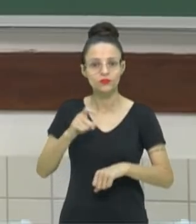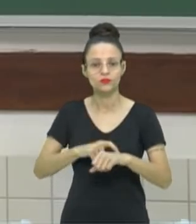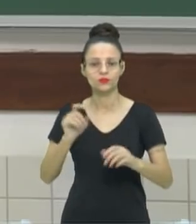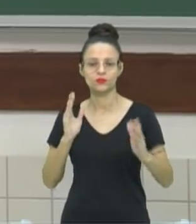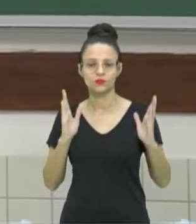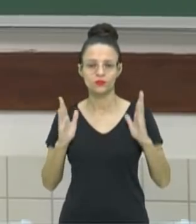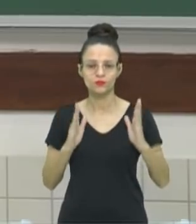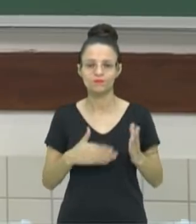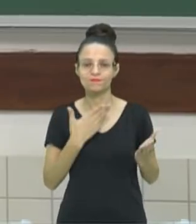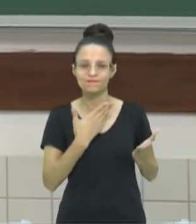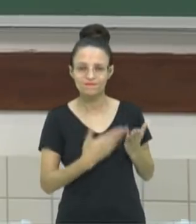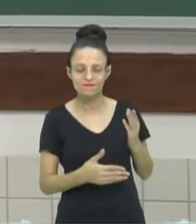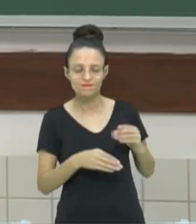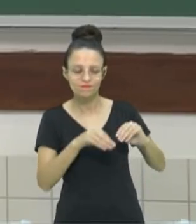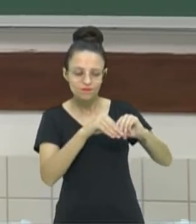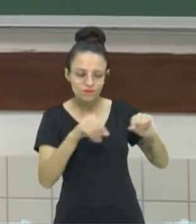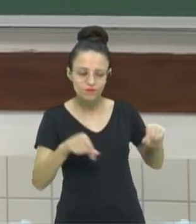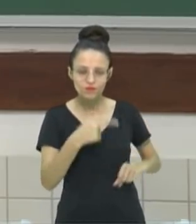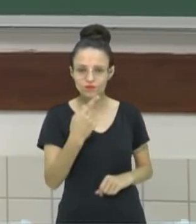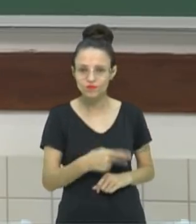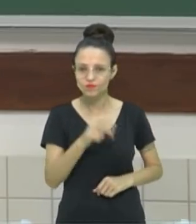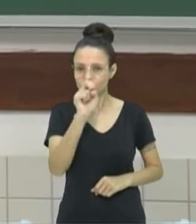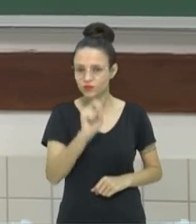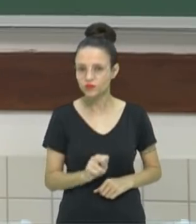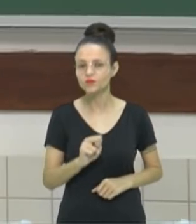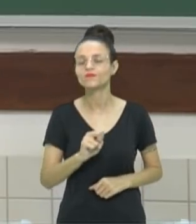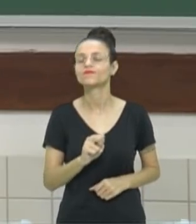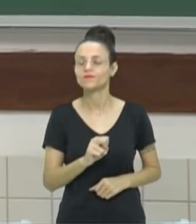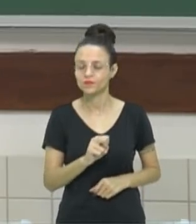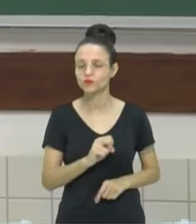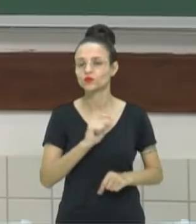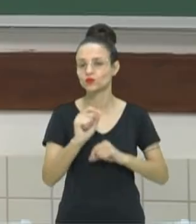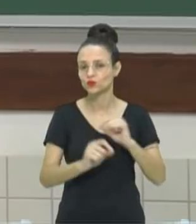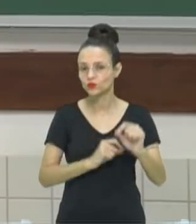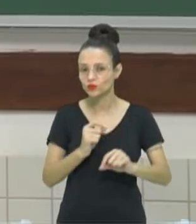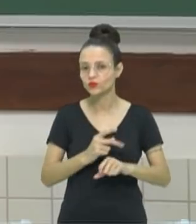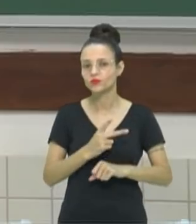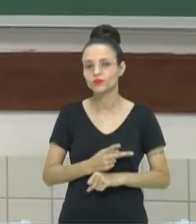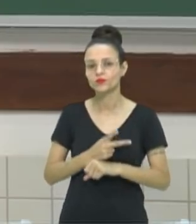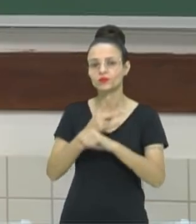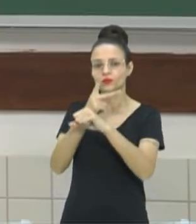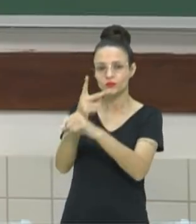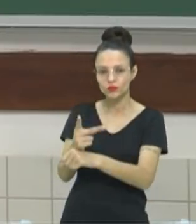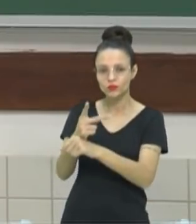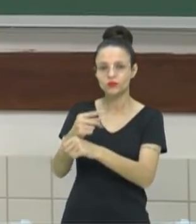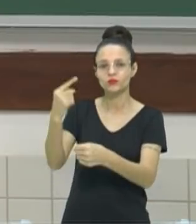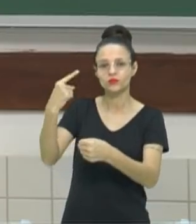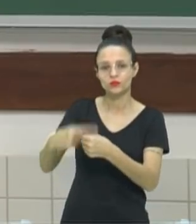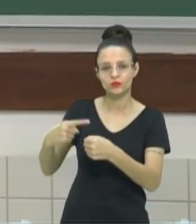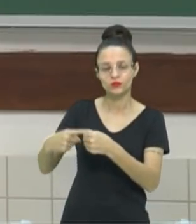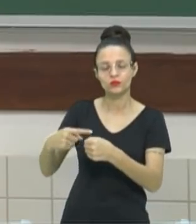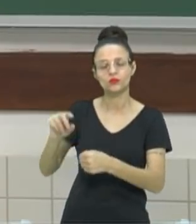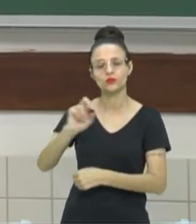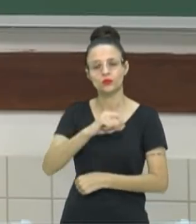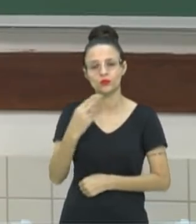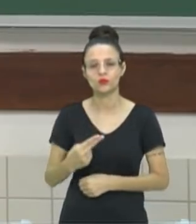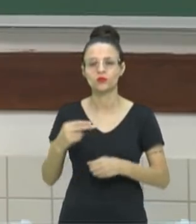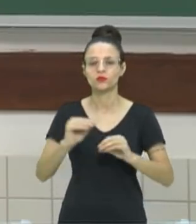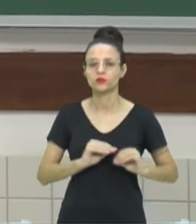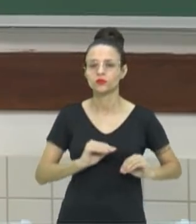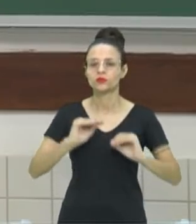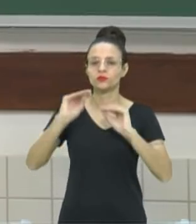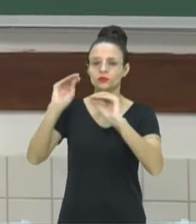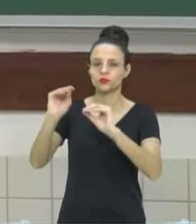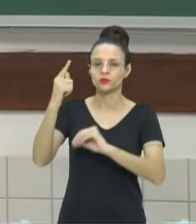eles perdem as suas terras na região sul que eles acabam, em alguns casos, vão para as cidades, em outros casos eles